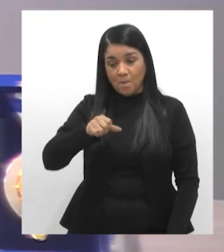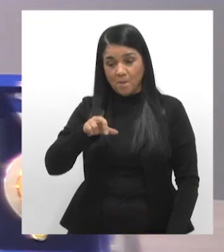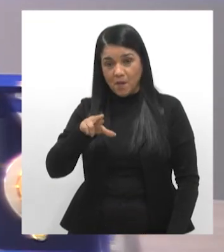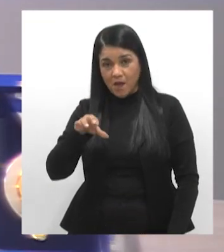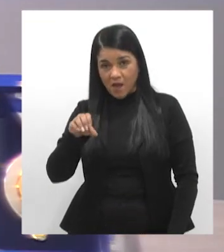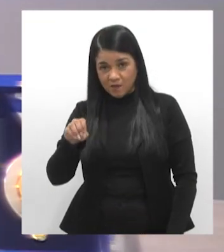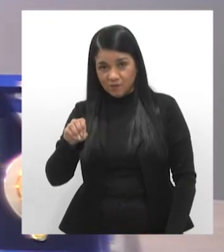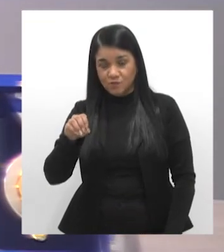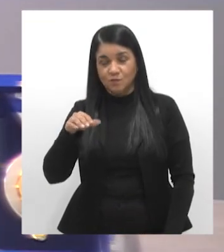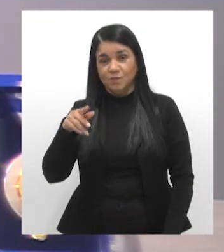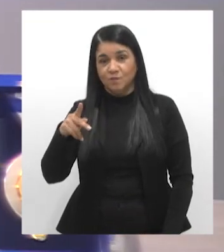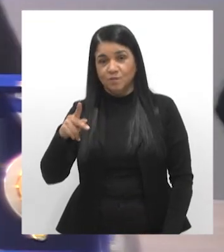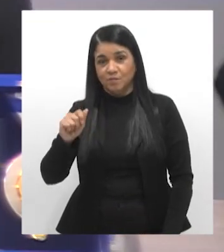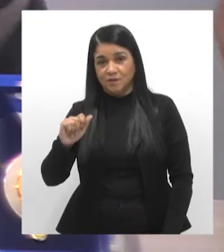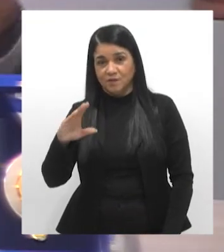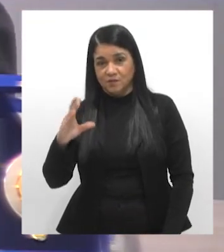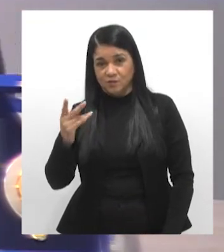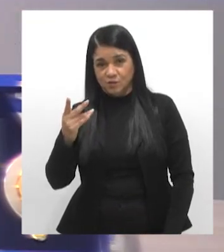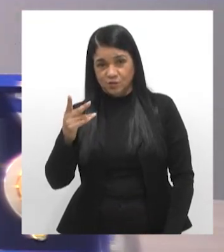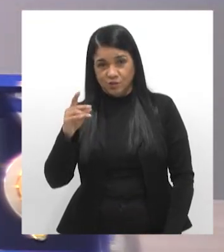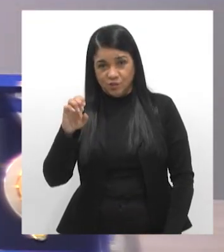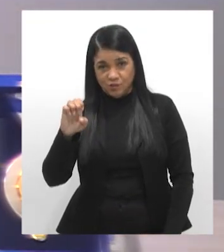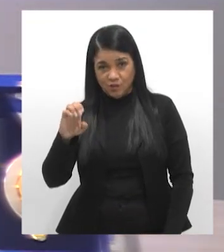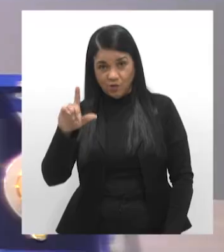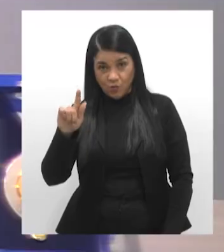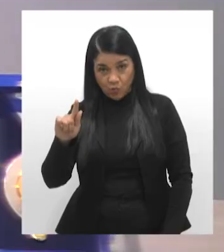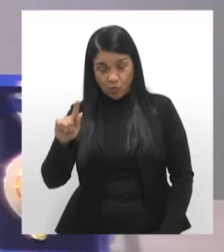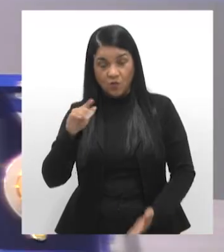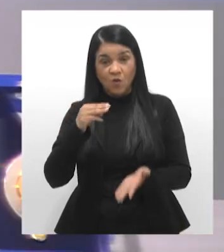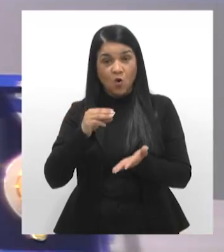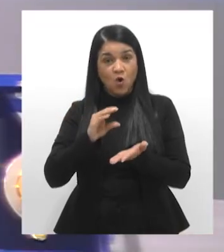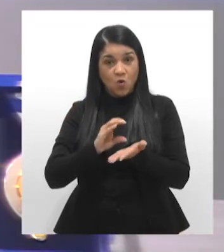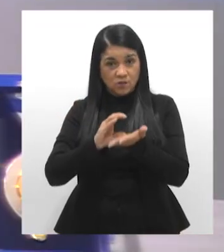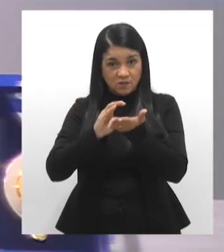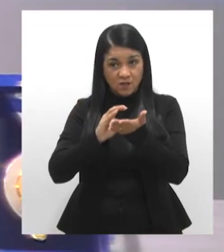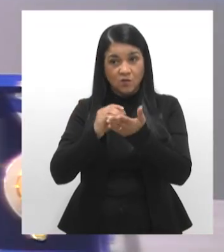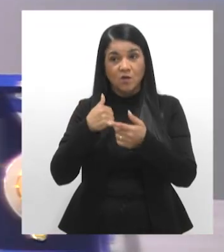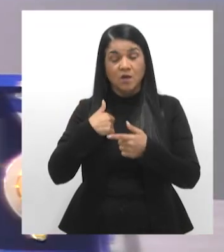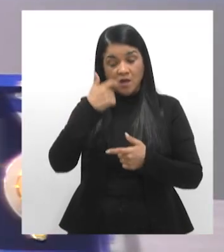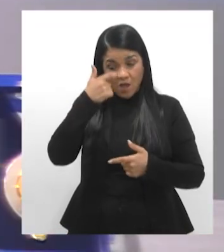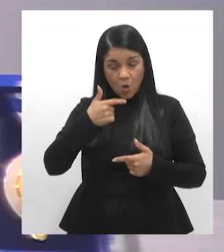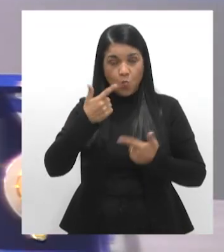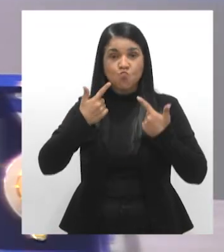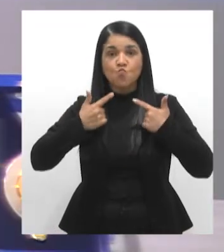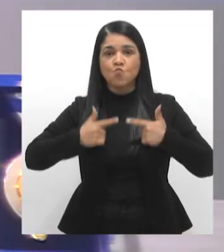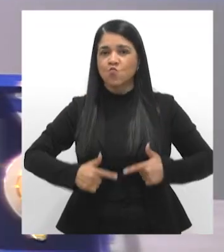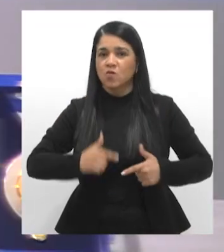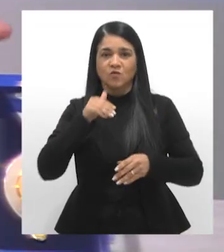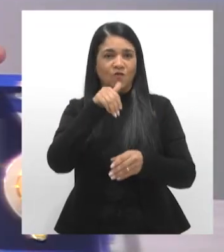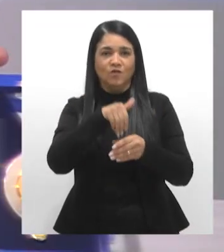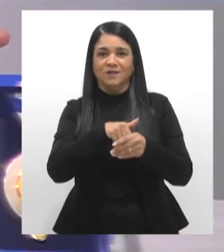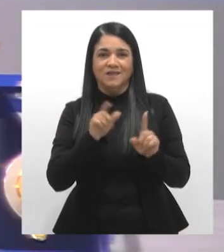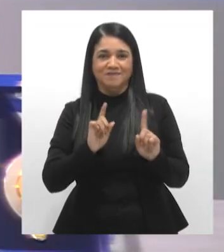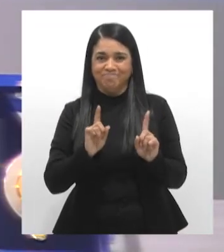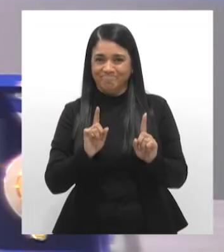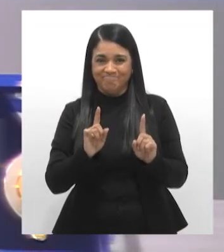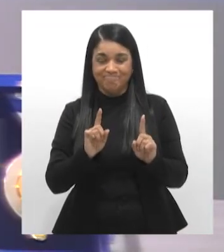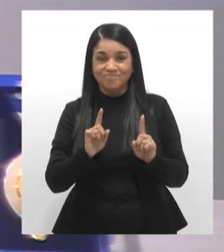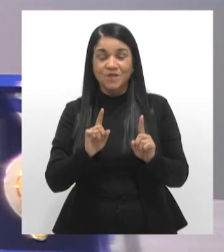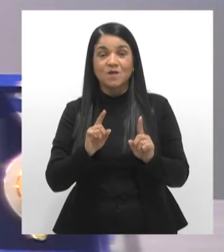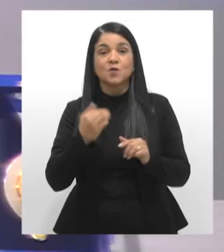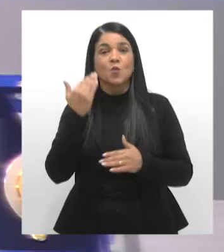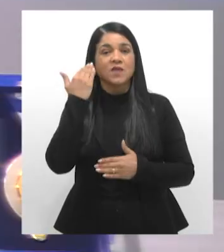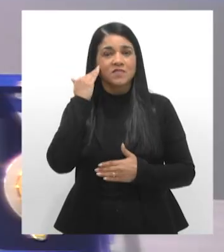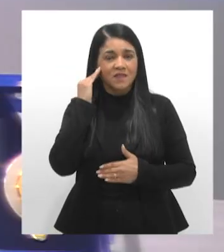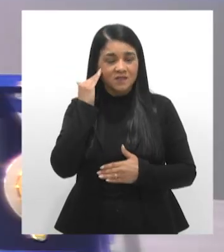virou conselheiro, eu não votei nele. Eu me abstive, porque eu entendia